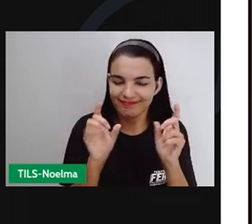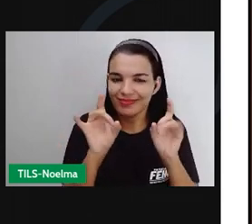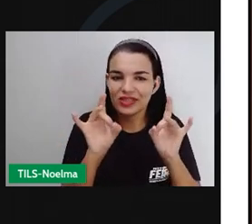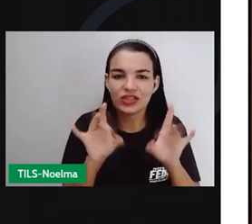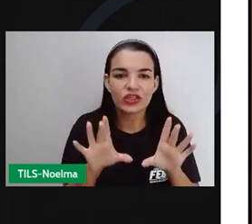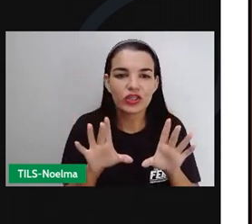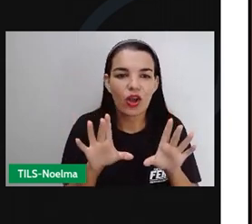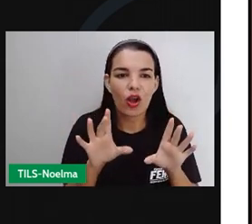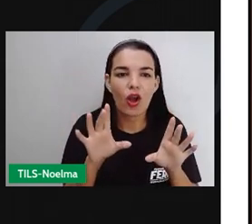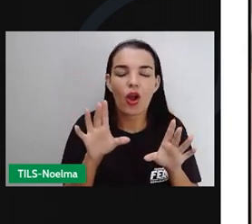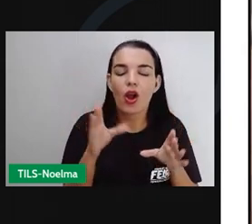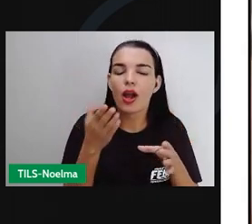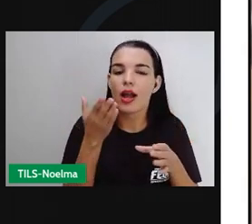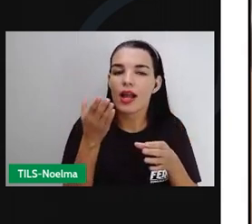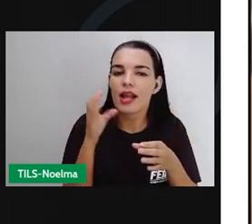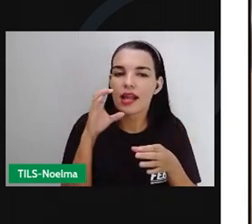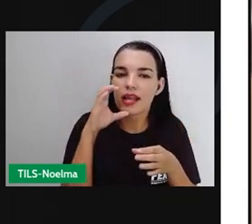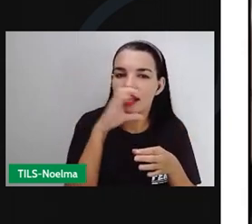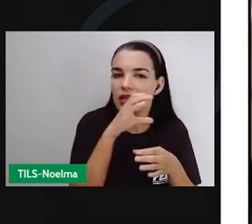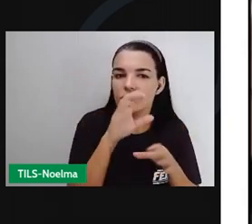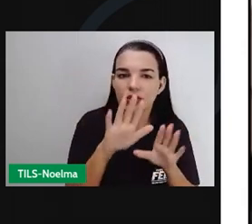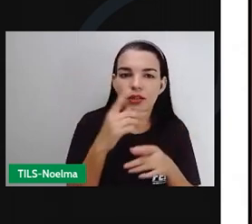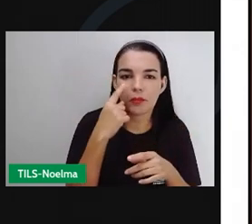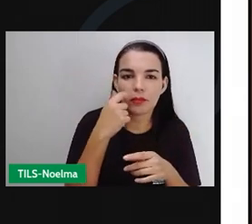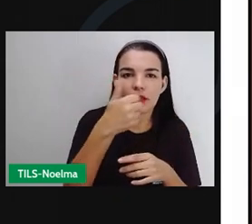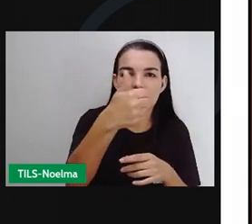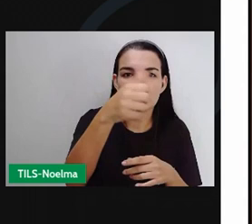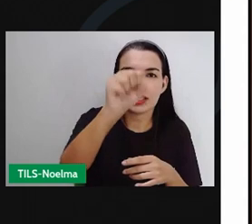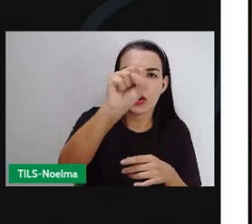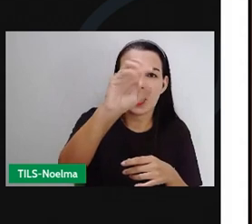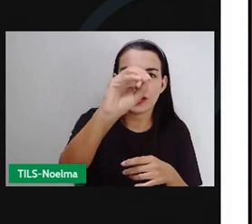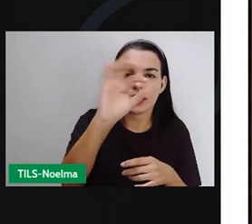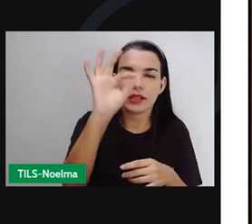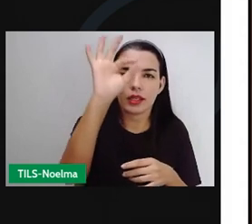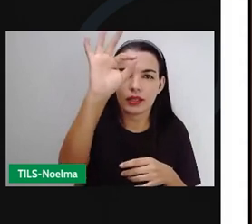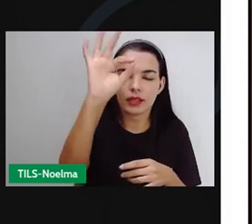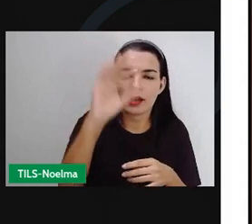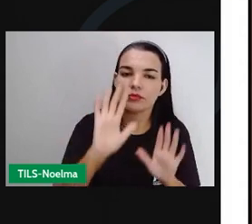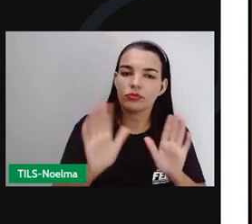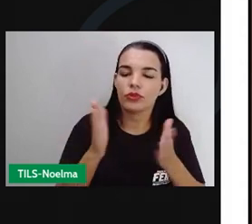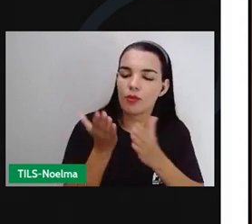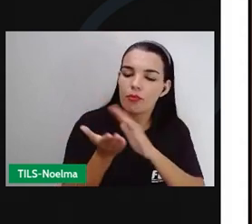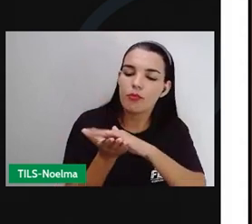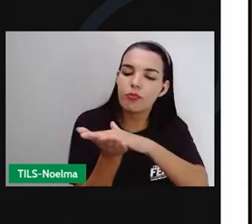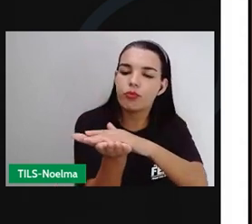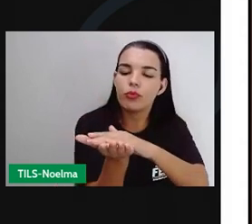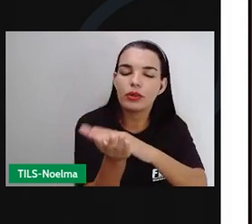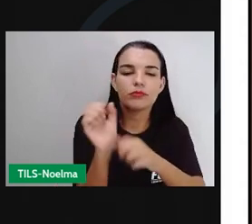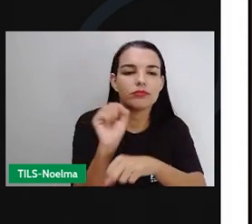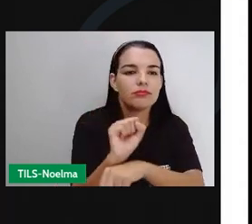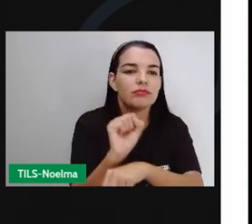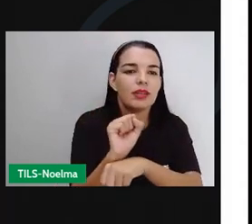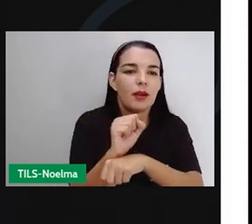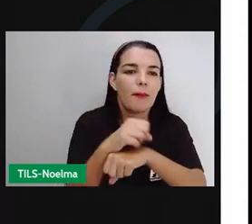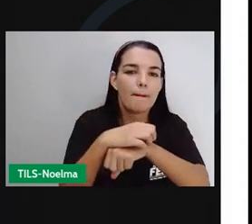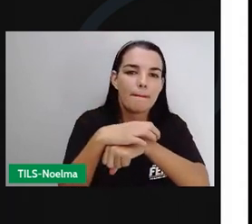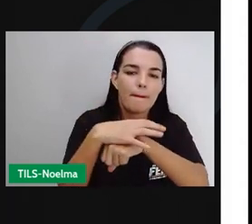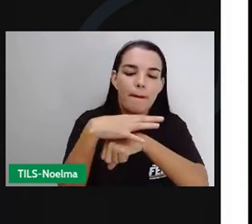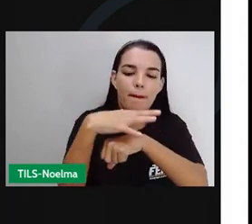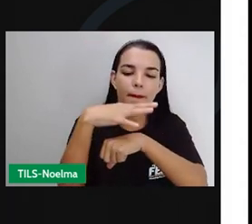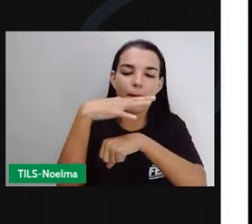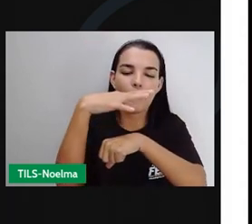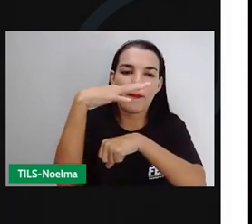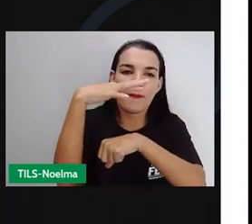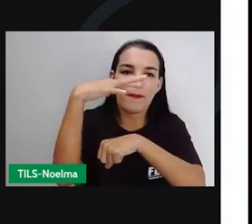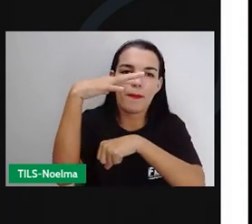nem pré-aqueci o forno, eu já coloquei em 180 graus, coloquei o pão lá dentro e agora é só você esperar o tempo dele crescer. Novamente, no